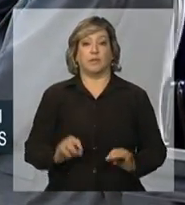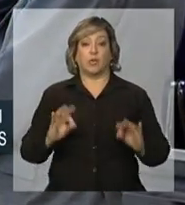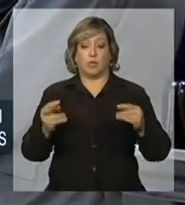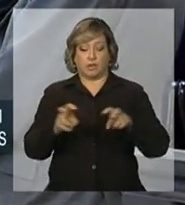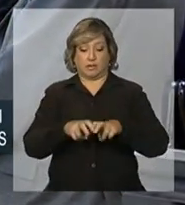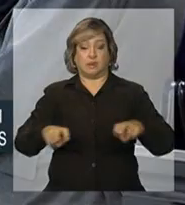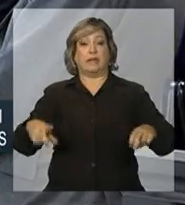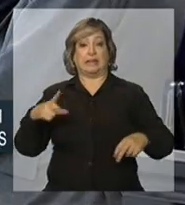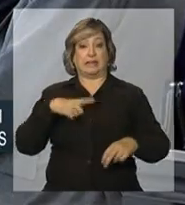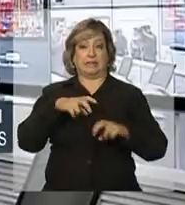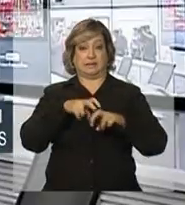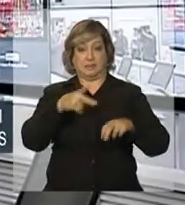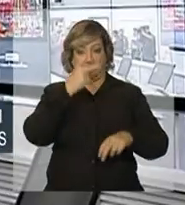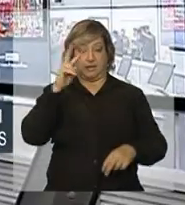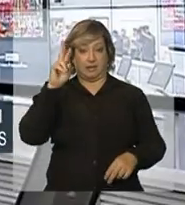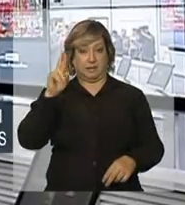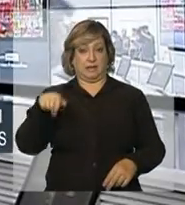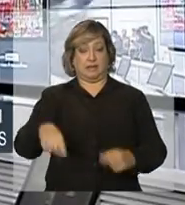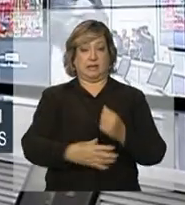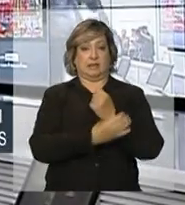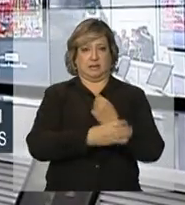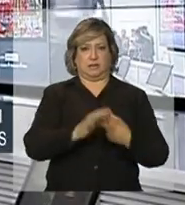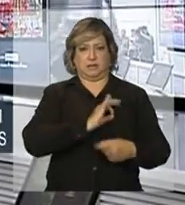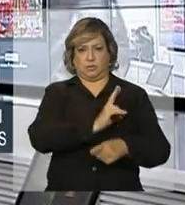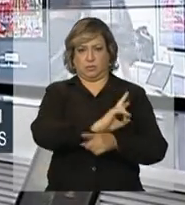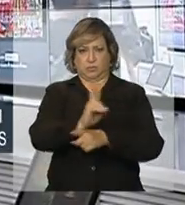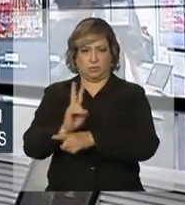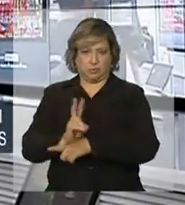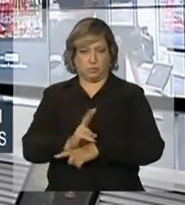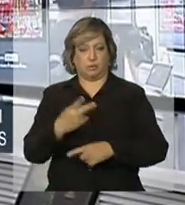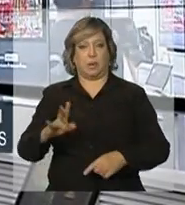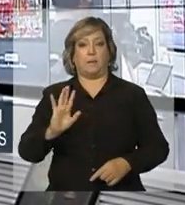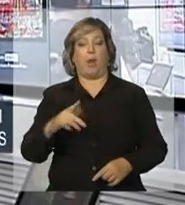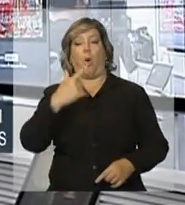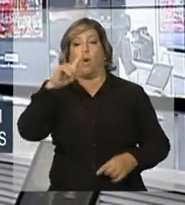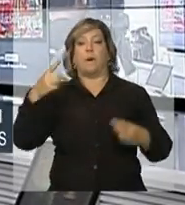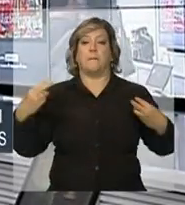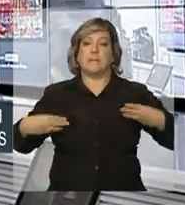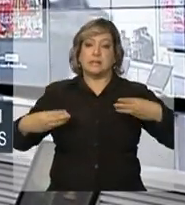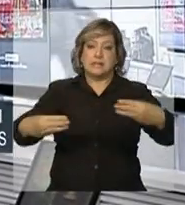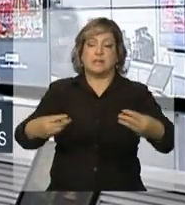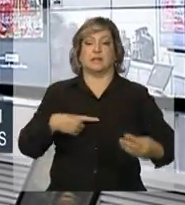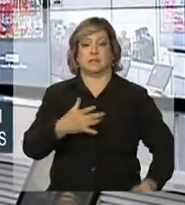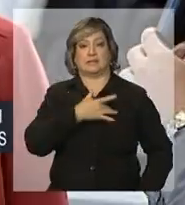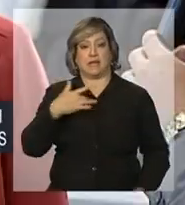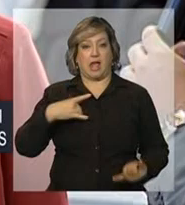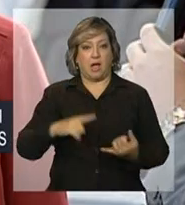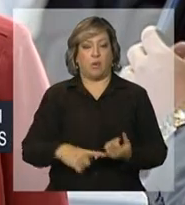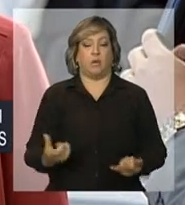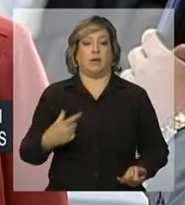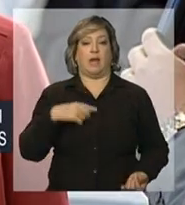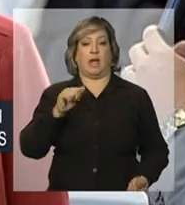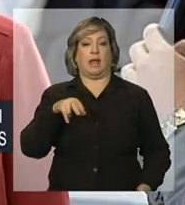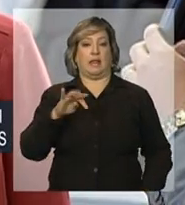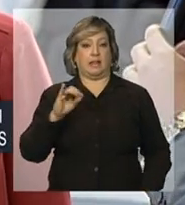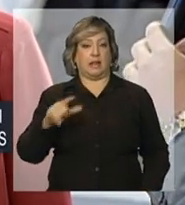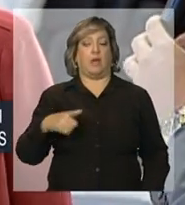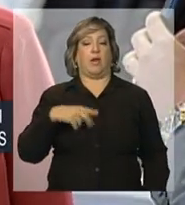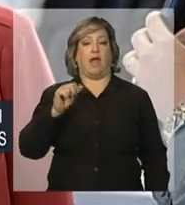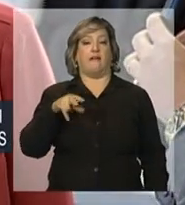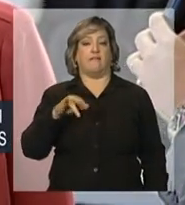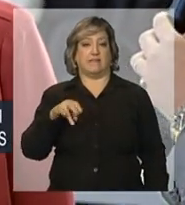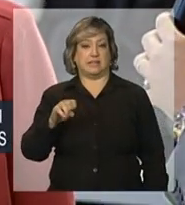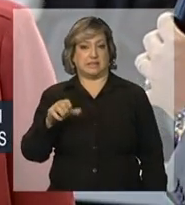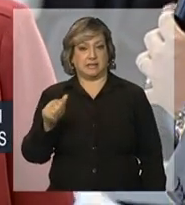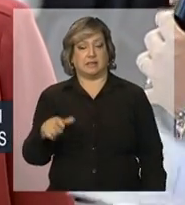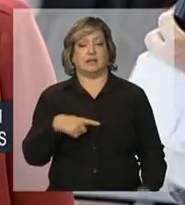sentados representantes não só da segurança pública, mas de outros ministérios, Ministério da Saúde, Ministério dos Minas e Energia, Anatel, Anvisa, que possam